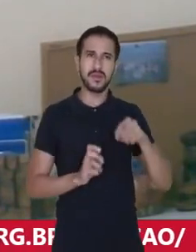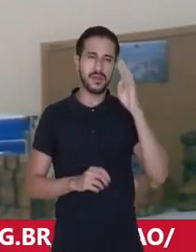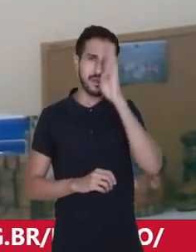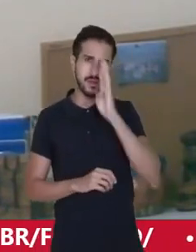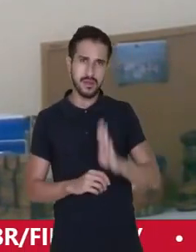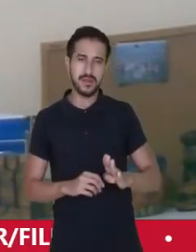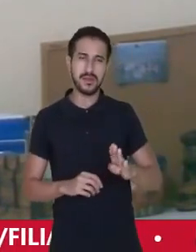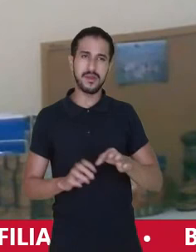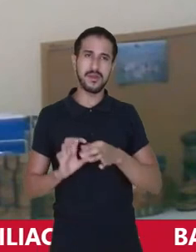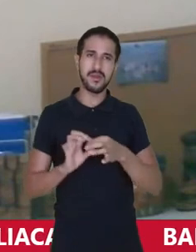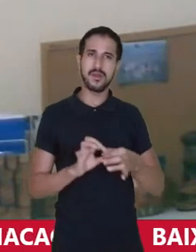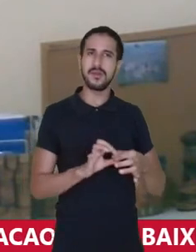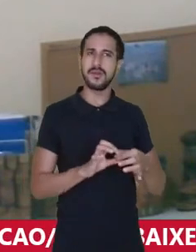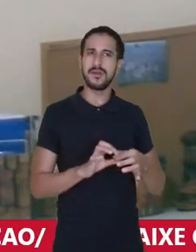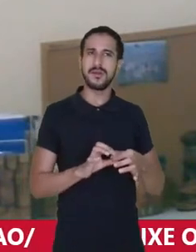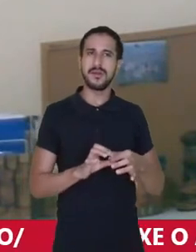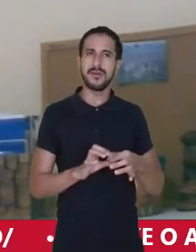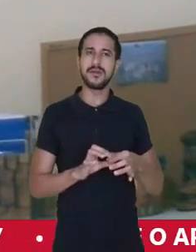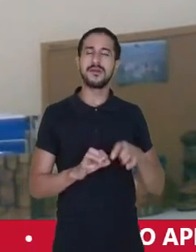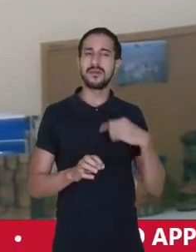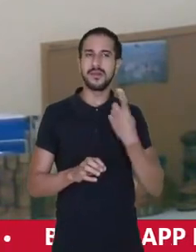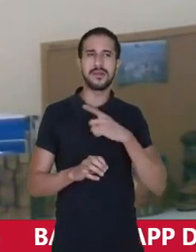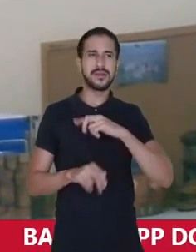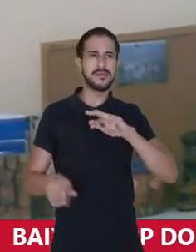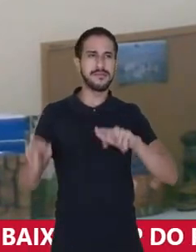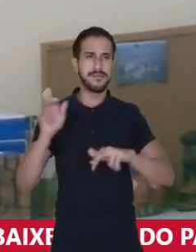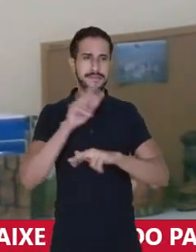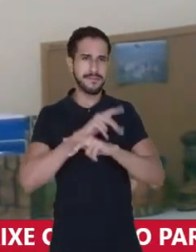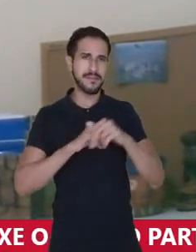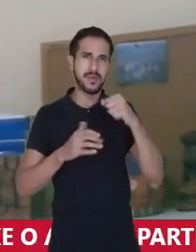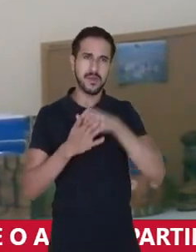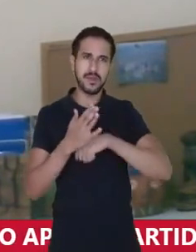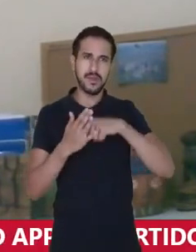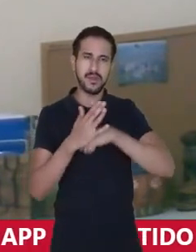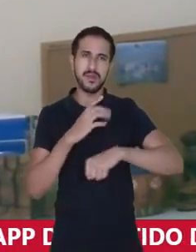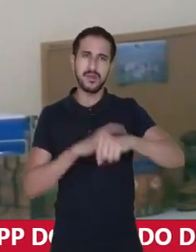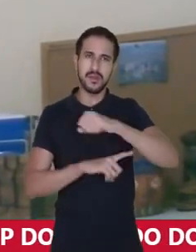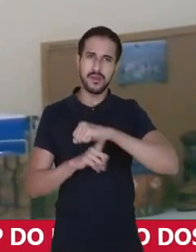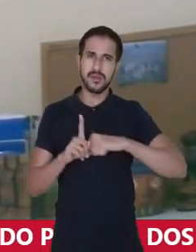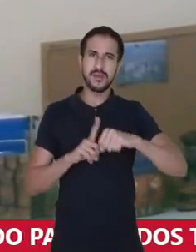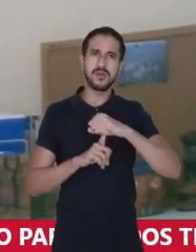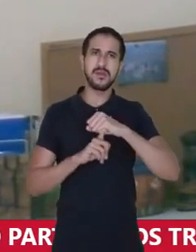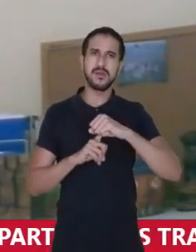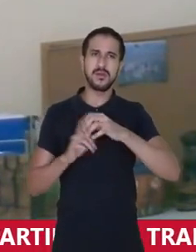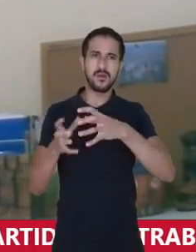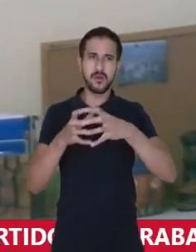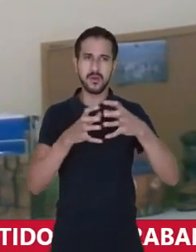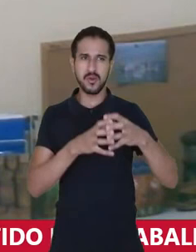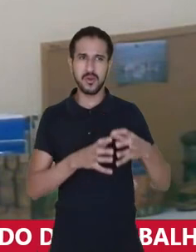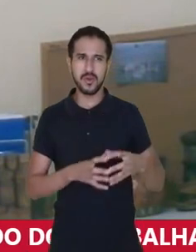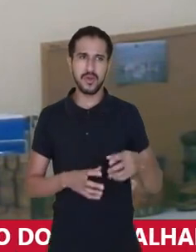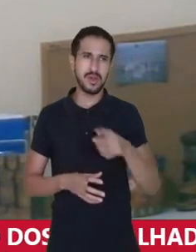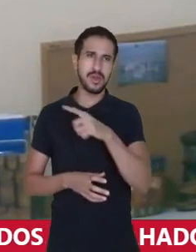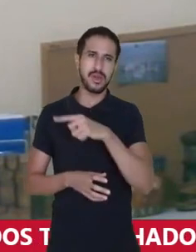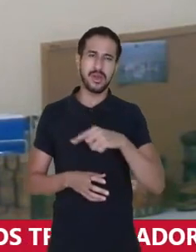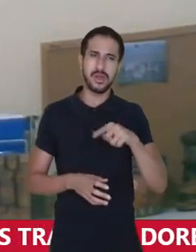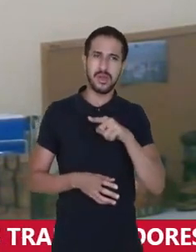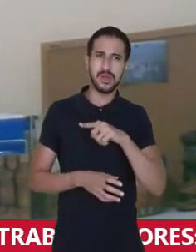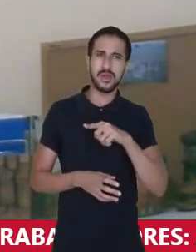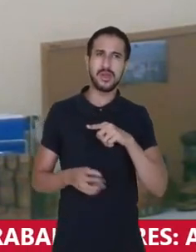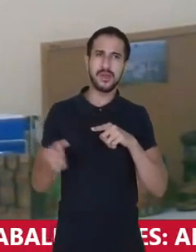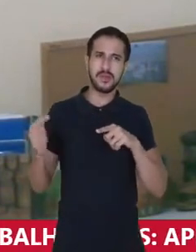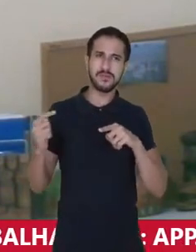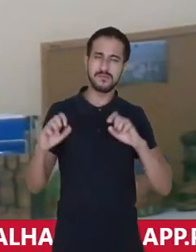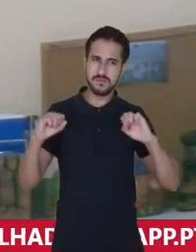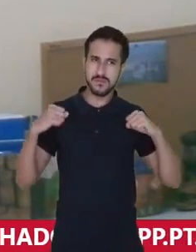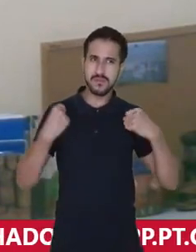contexto latino-americano, a gente tem uma série de lutas sociais, de grupos que vêm não só defendendo